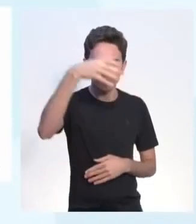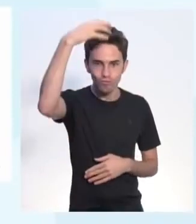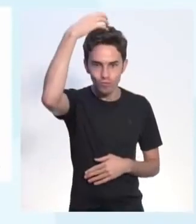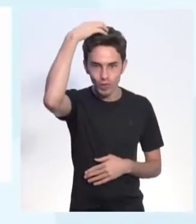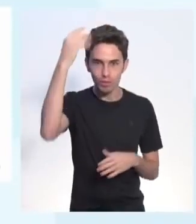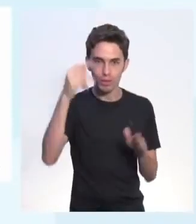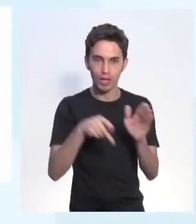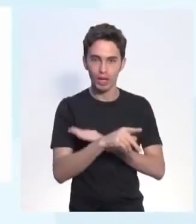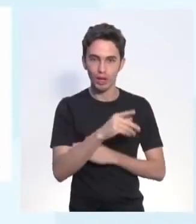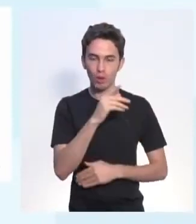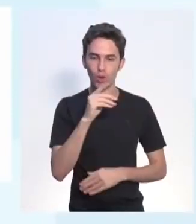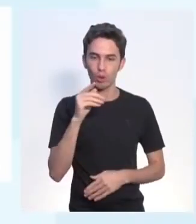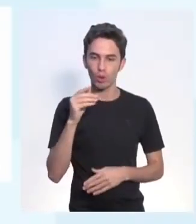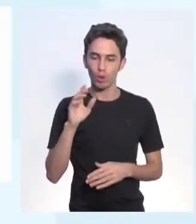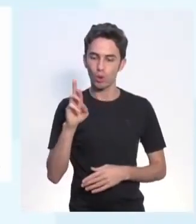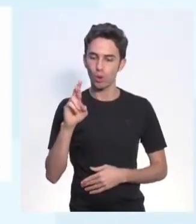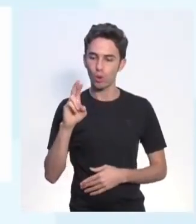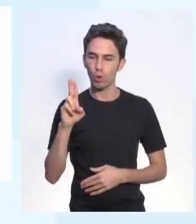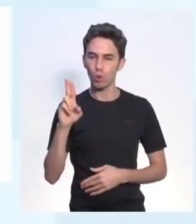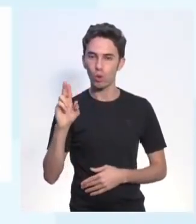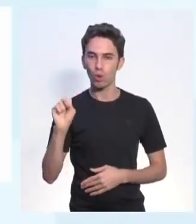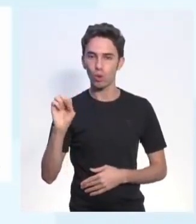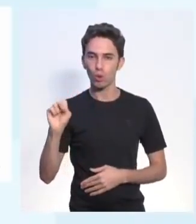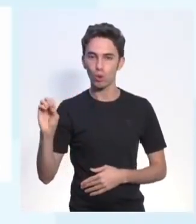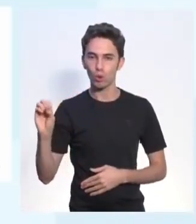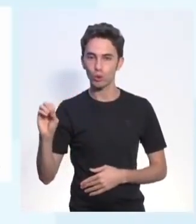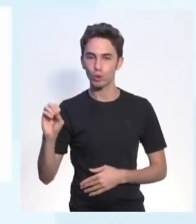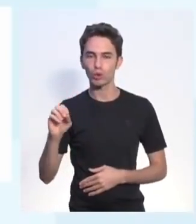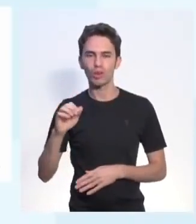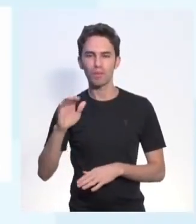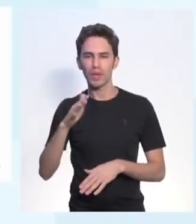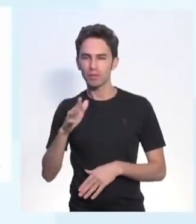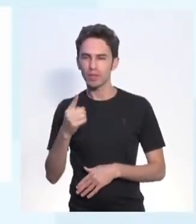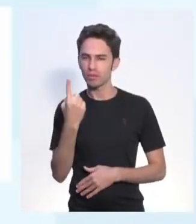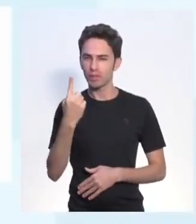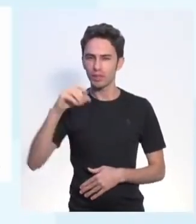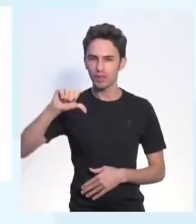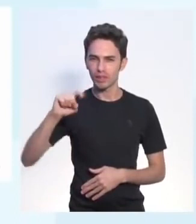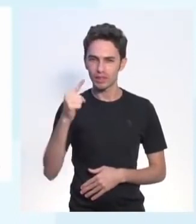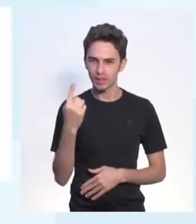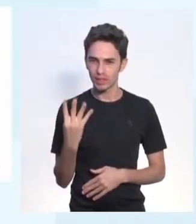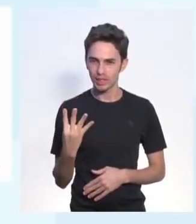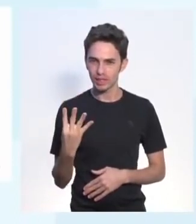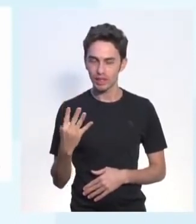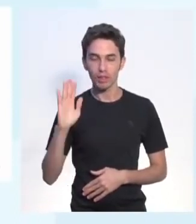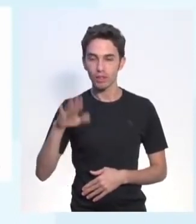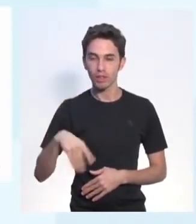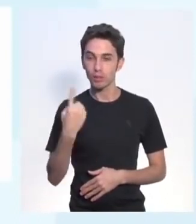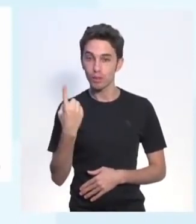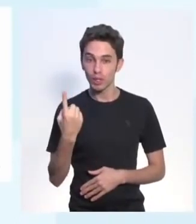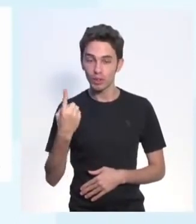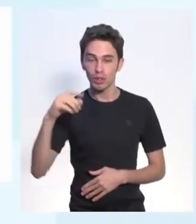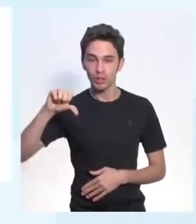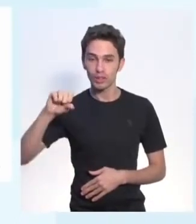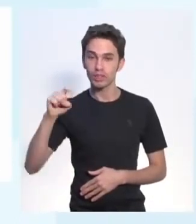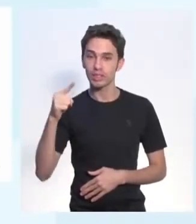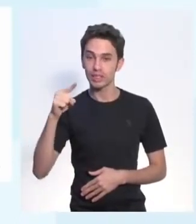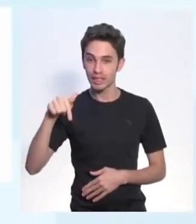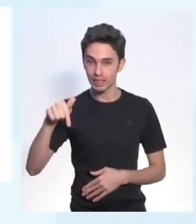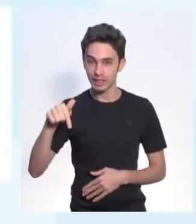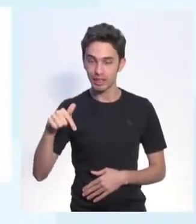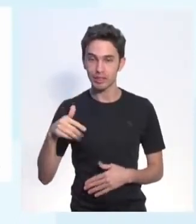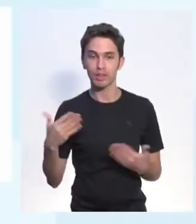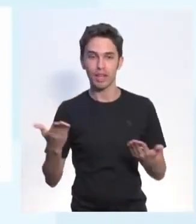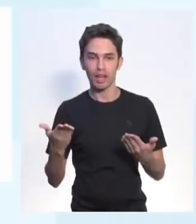Mundial. 1917 vai marcar aí a saída do Império Russo da Primeira Guerra Mundial e a entrada